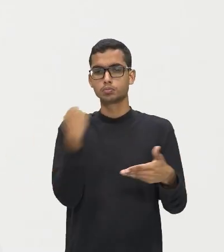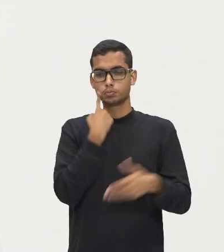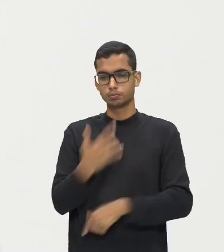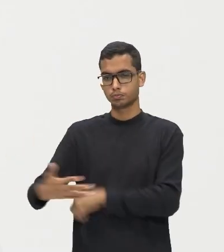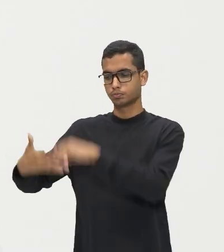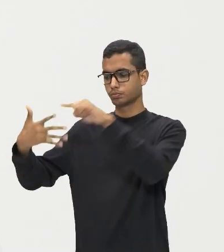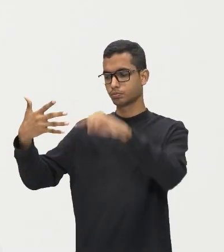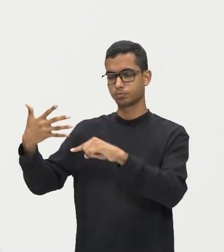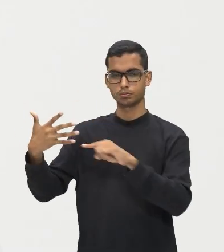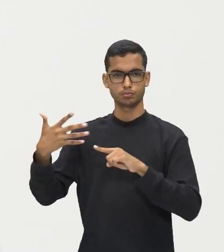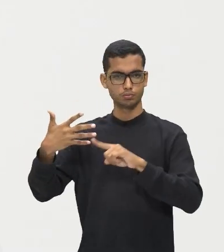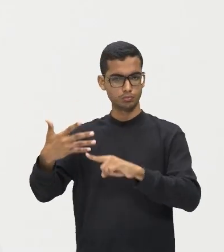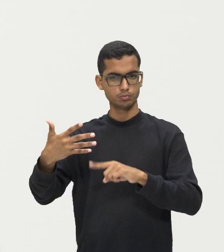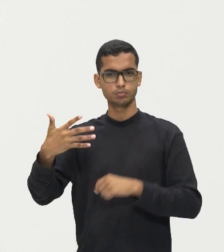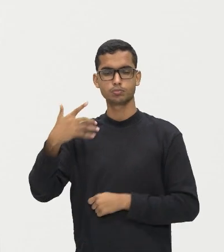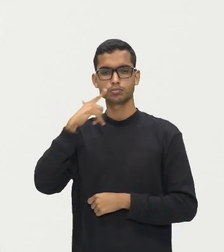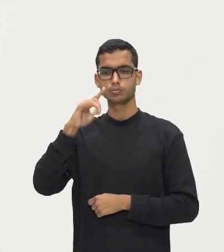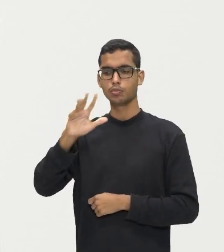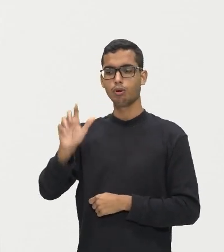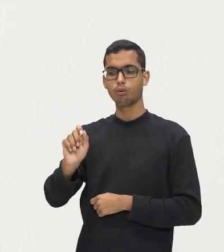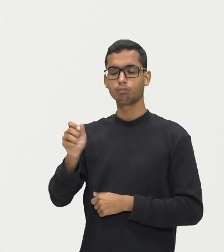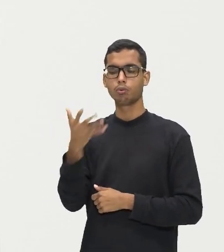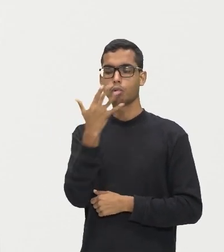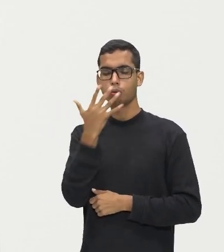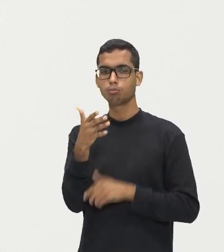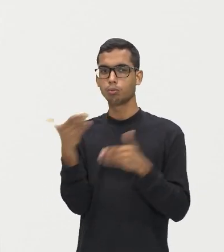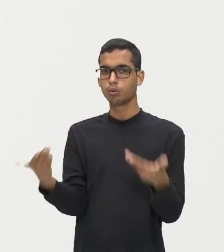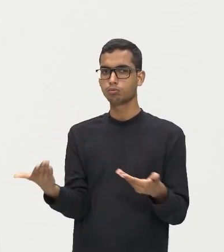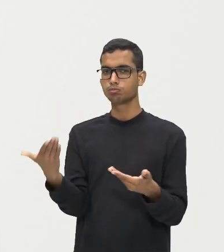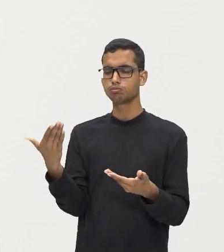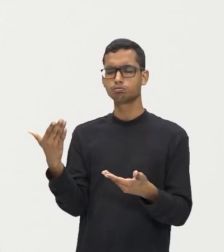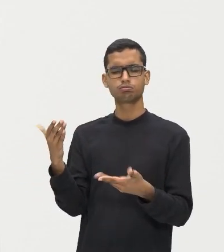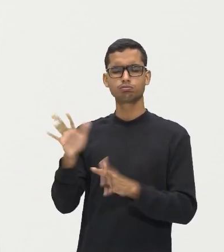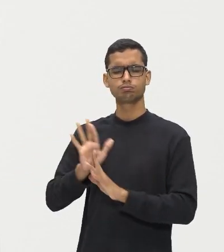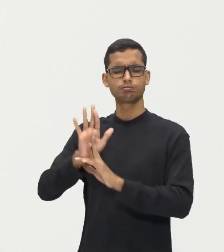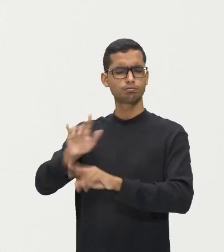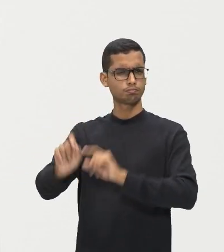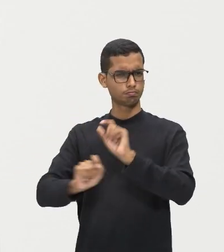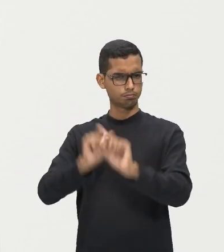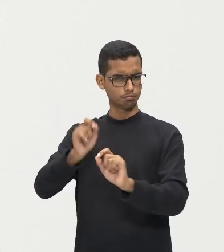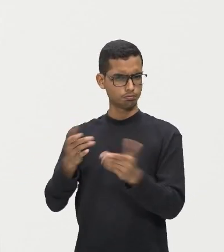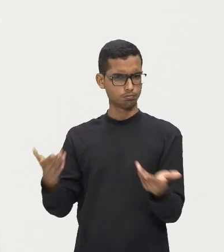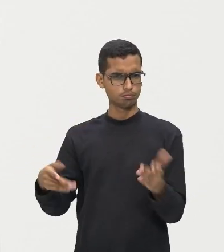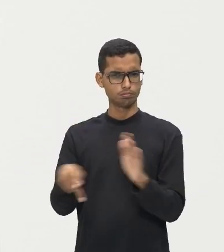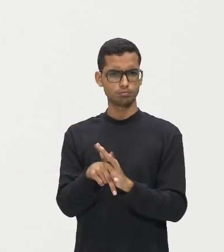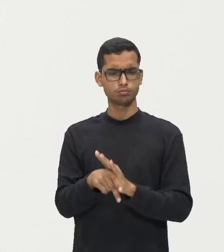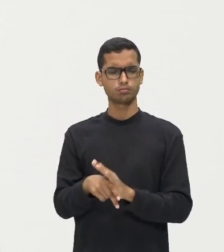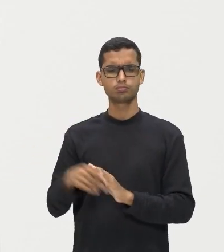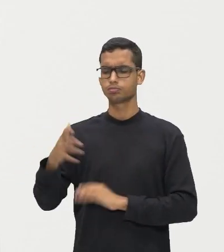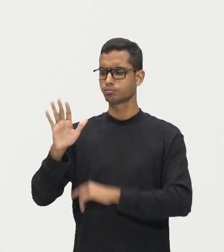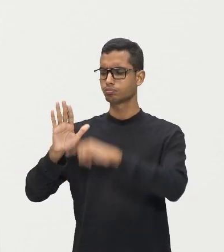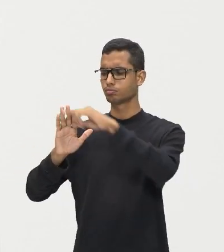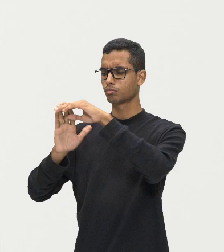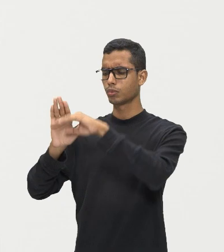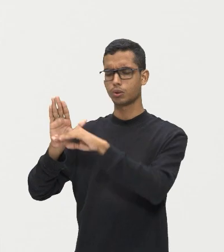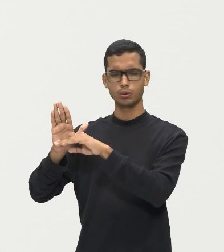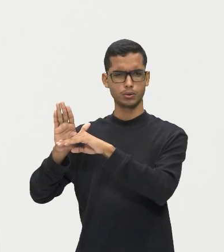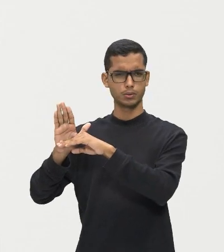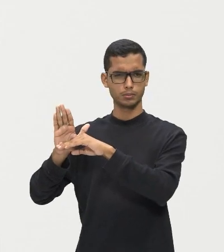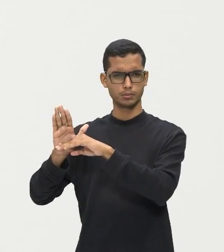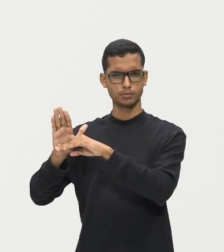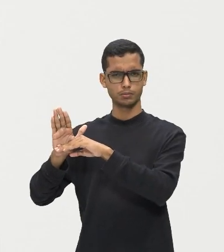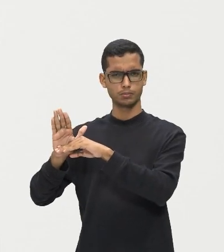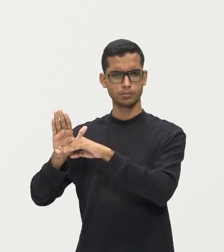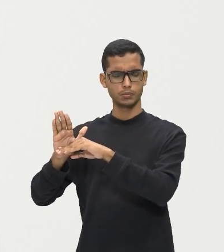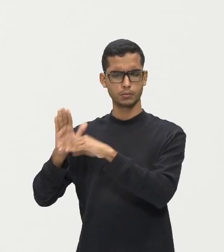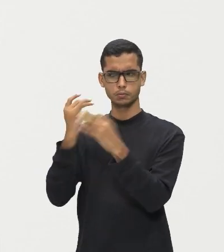traz? Quais são as cores? O que cada cor representa? Que escala é essa? Essa fonte,